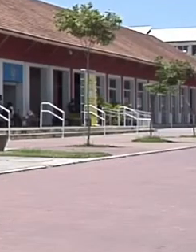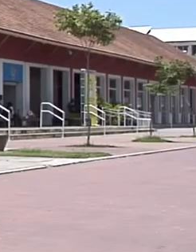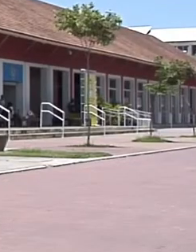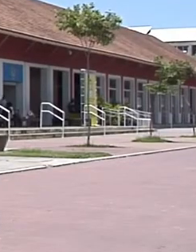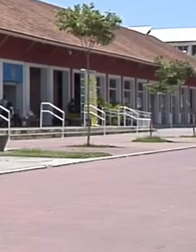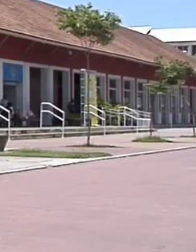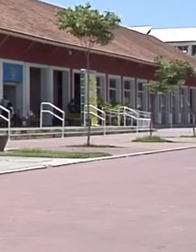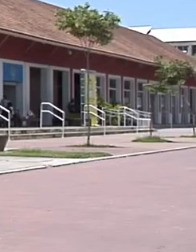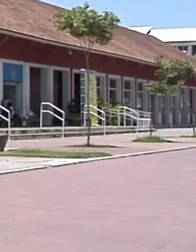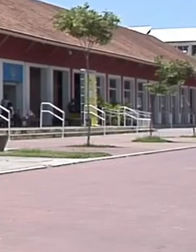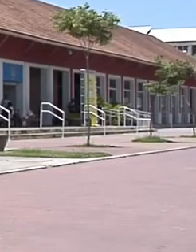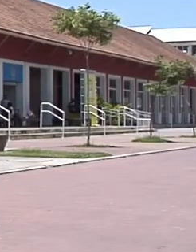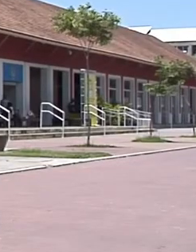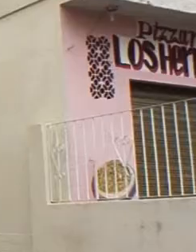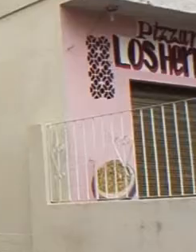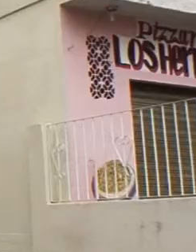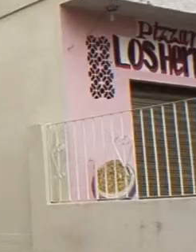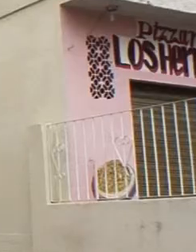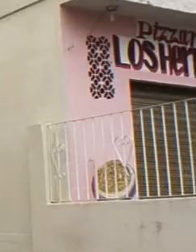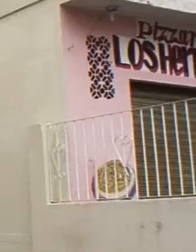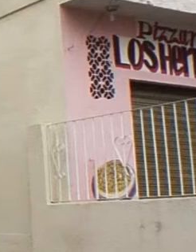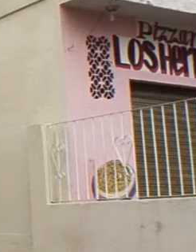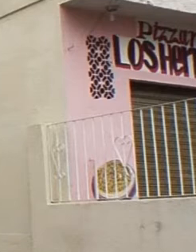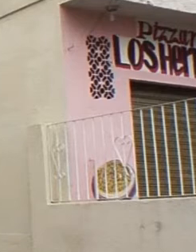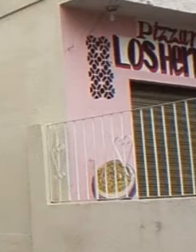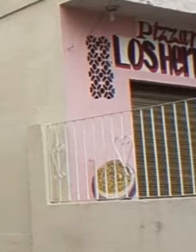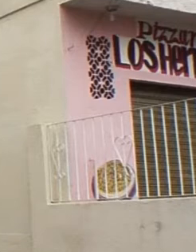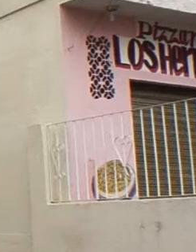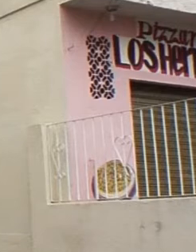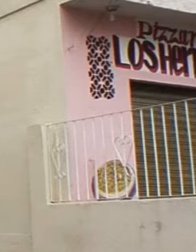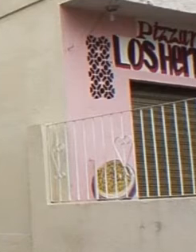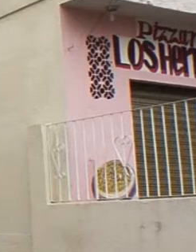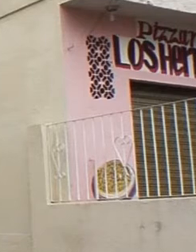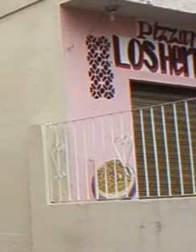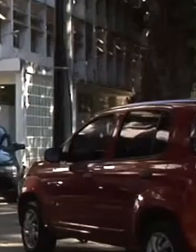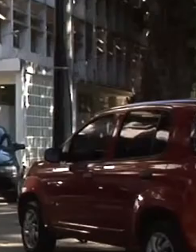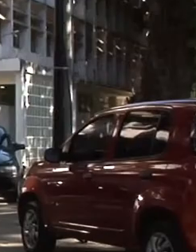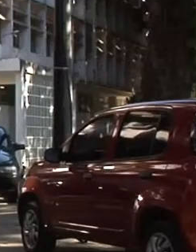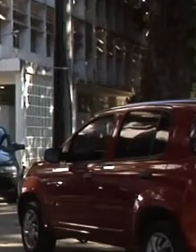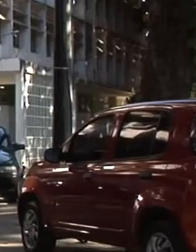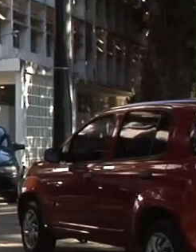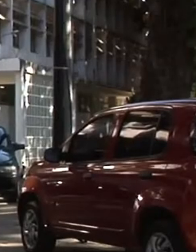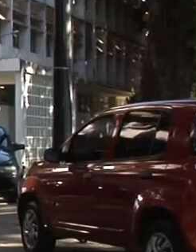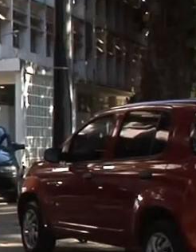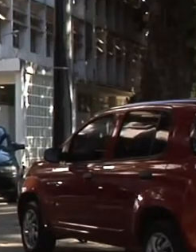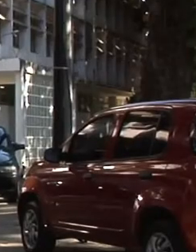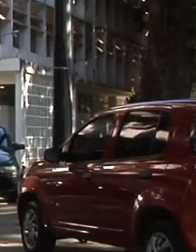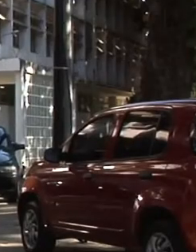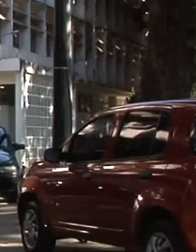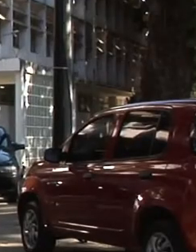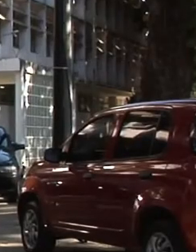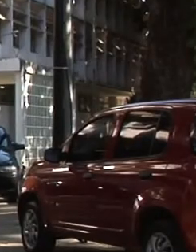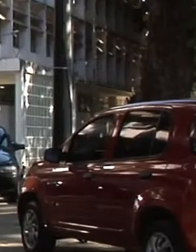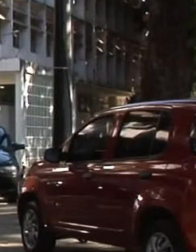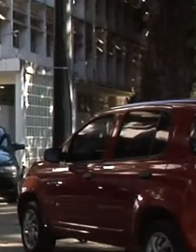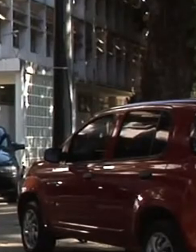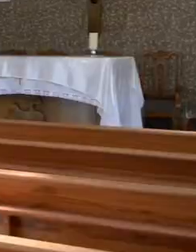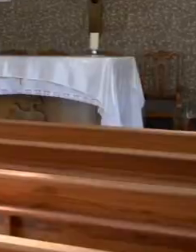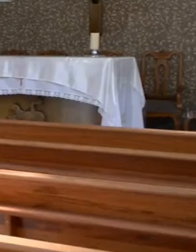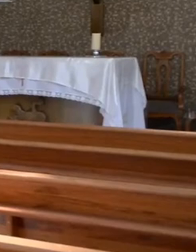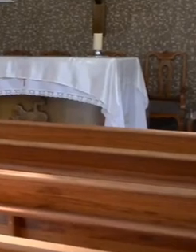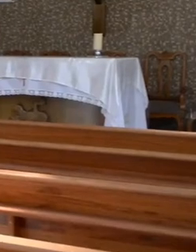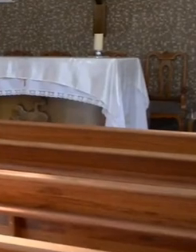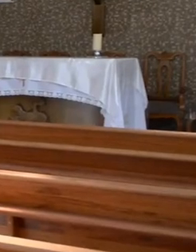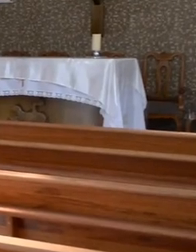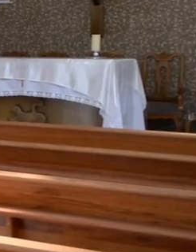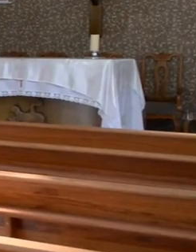fossem localizados nos territórios onde se situam os campi da Fiocruz de Manguinhos e de Jacarepaguá.